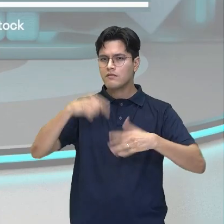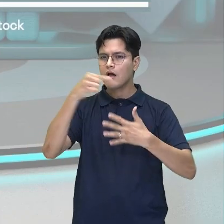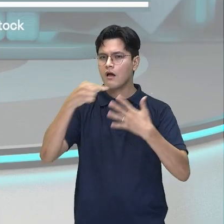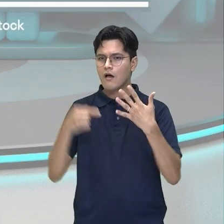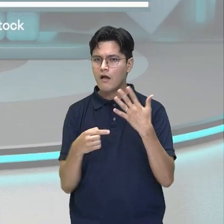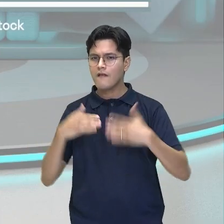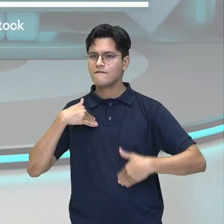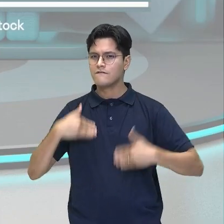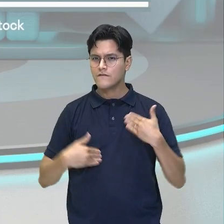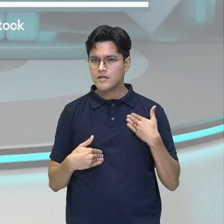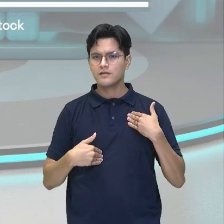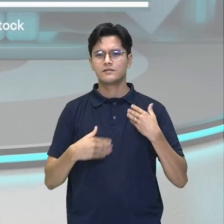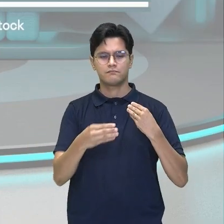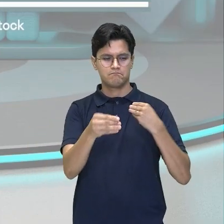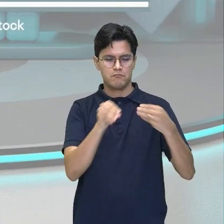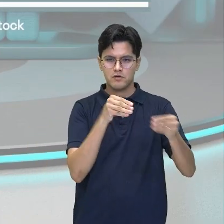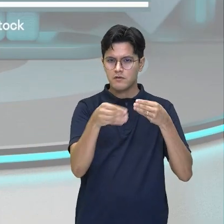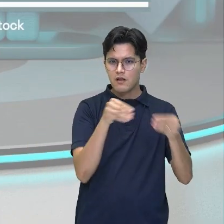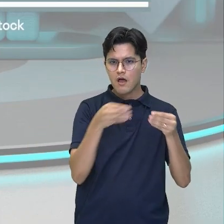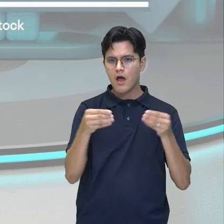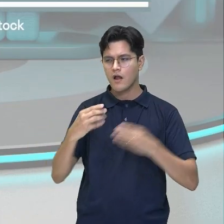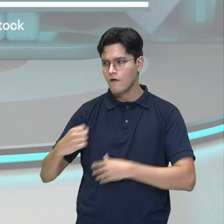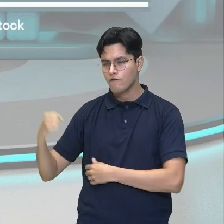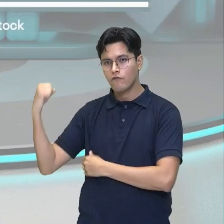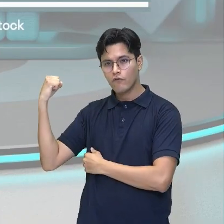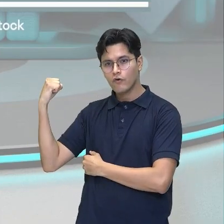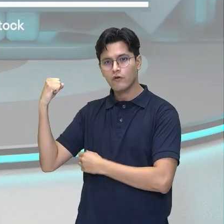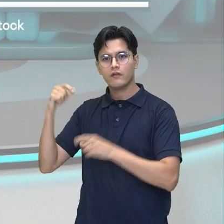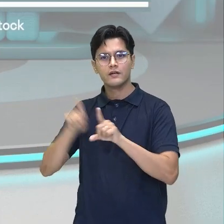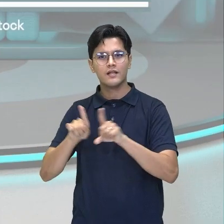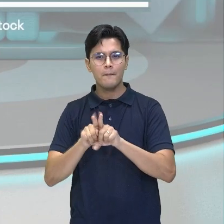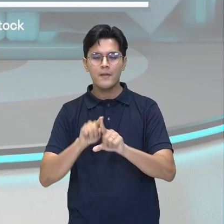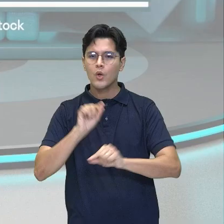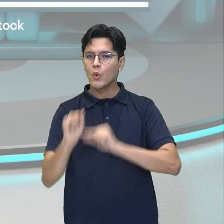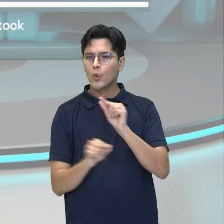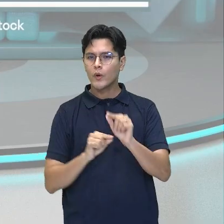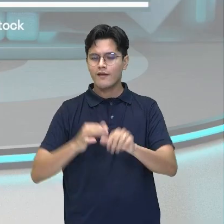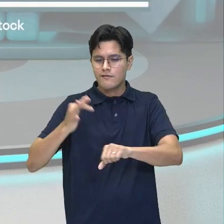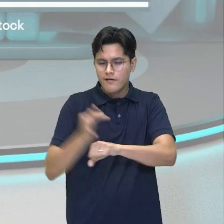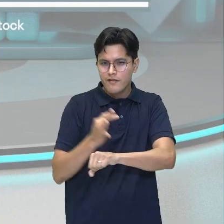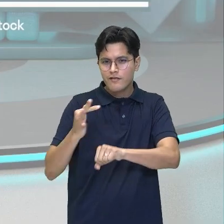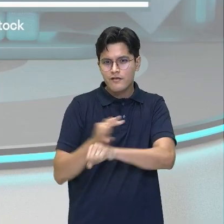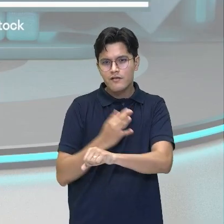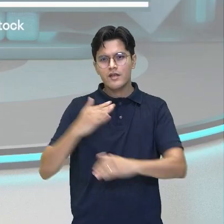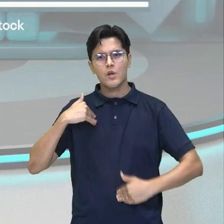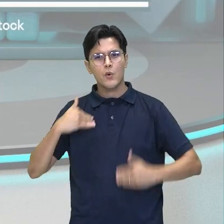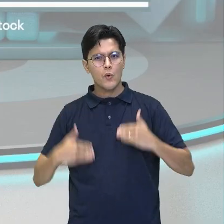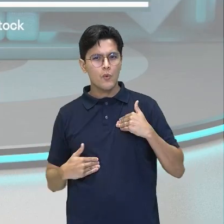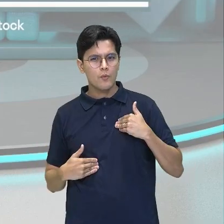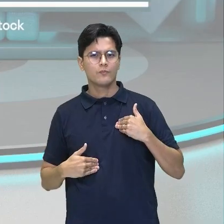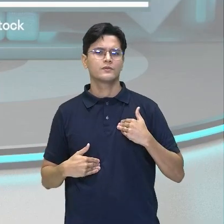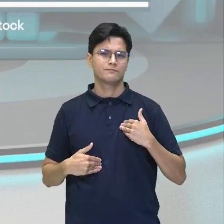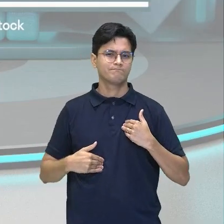a força, a resistência muscular, porque embora pareça visualmente assim, muito fácil fazer esses exercícios,